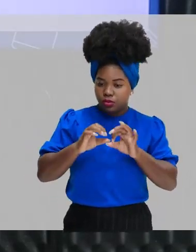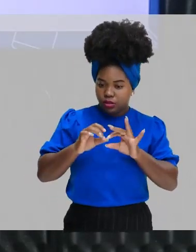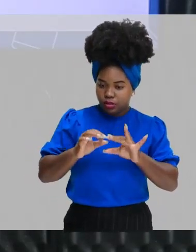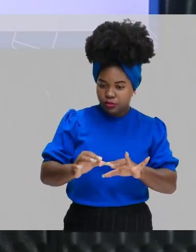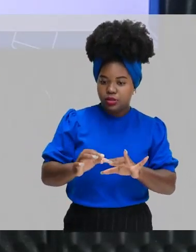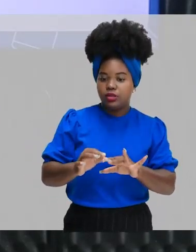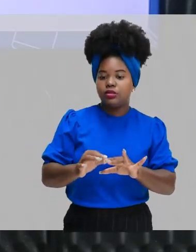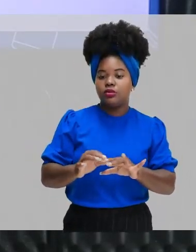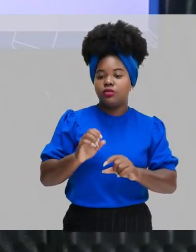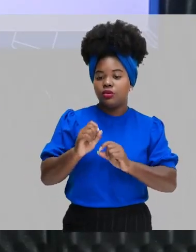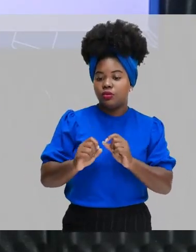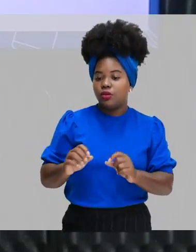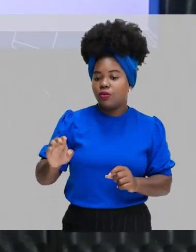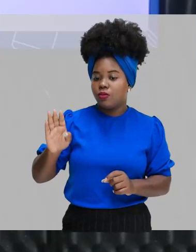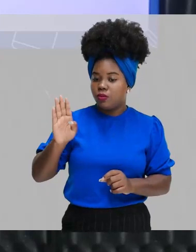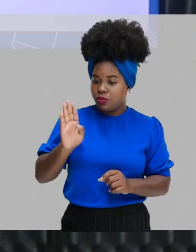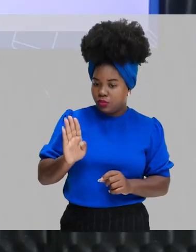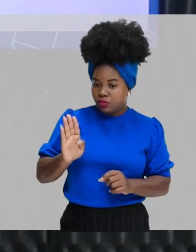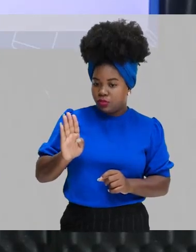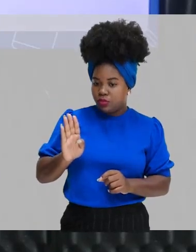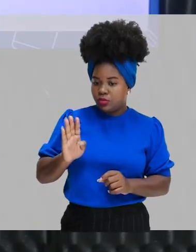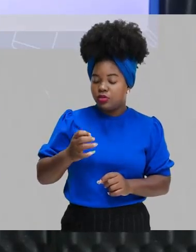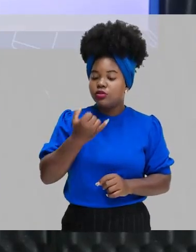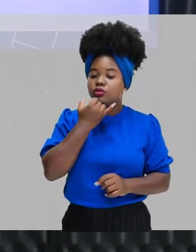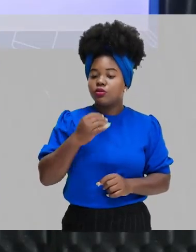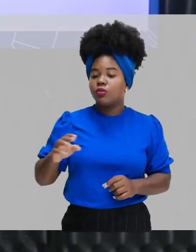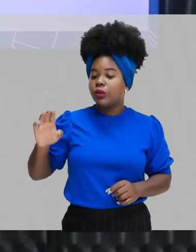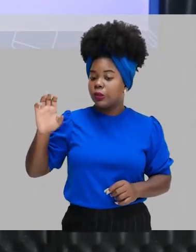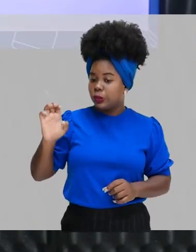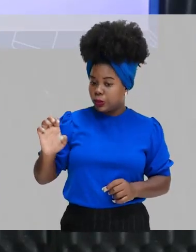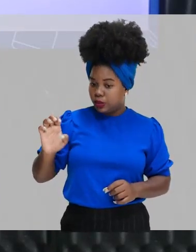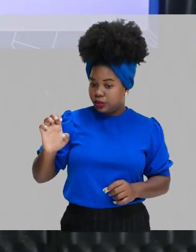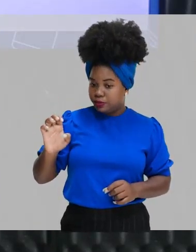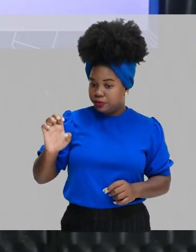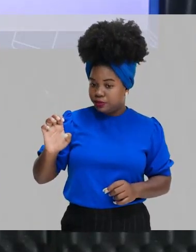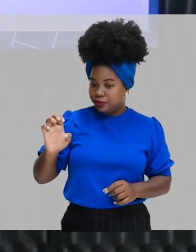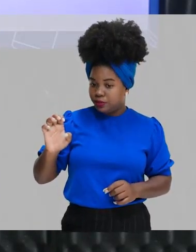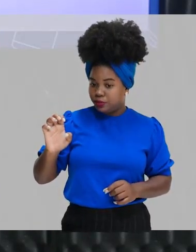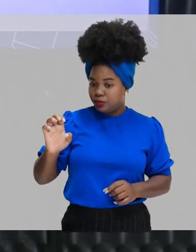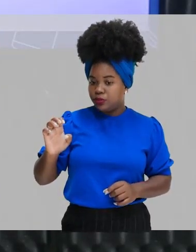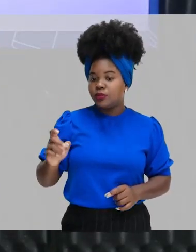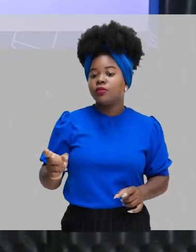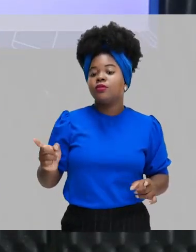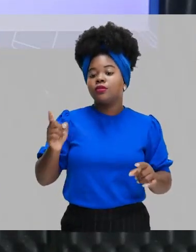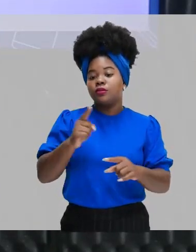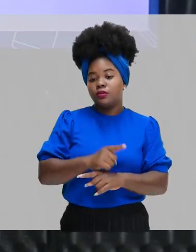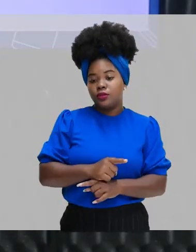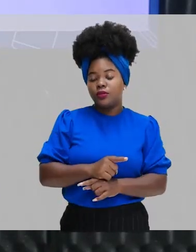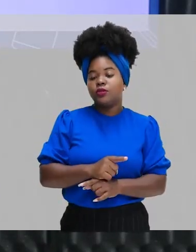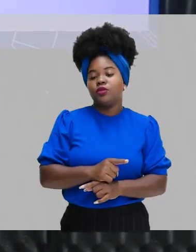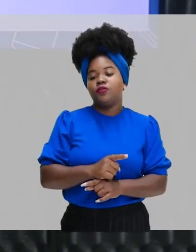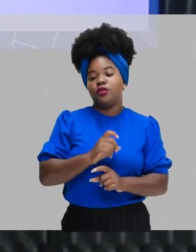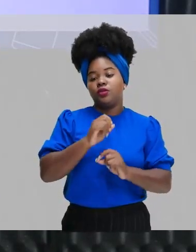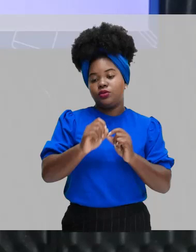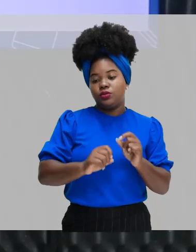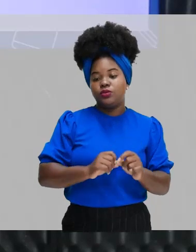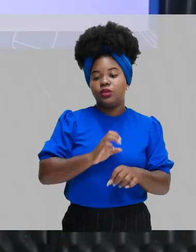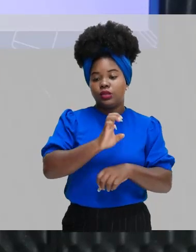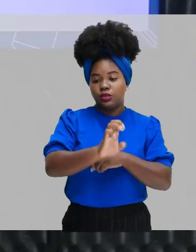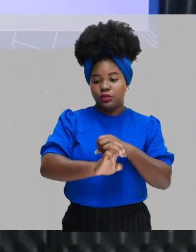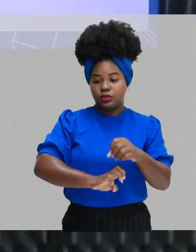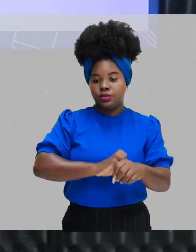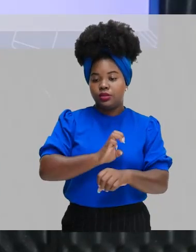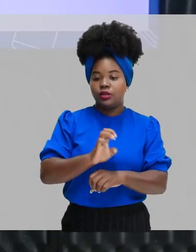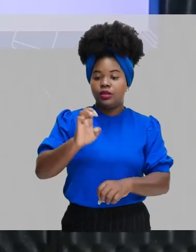o Pósitron certo Pósitron é o inverso do elétron e quando há essa